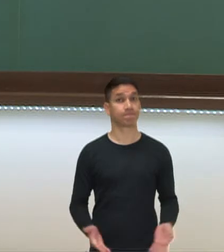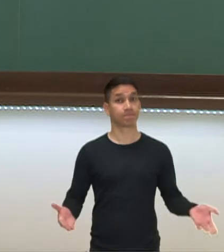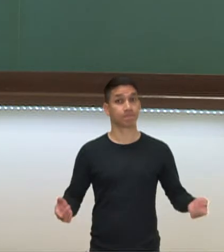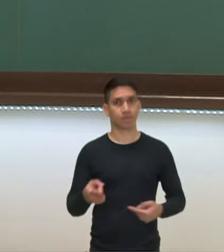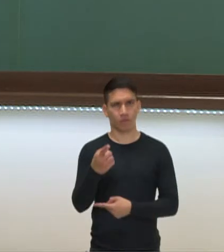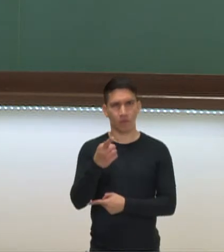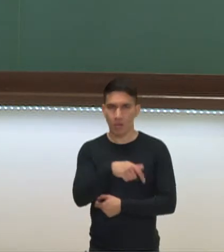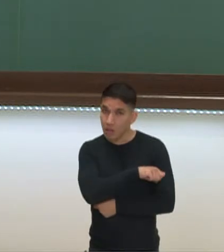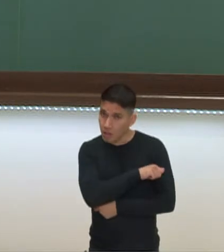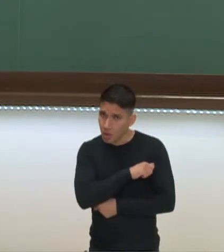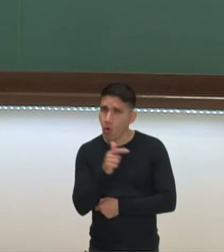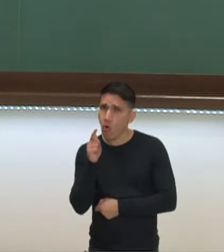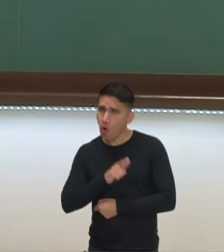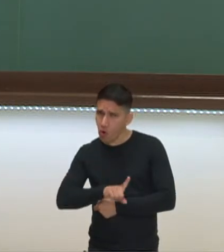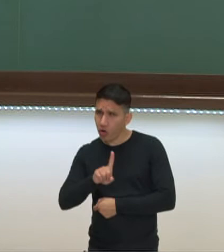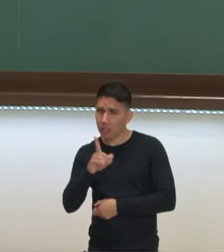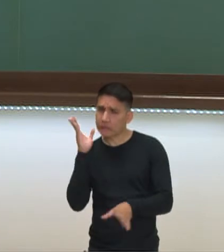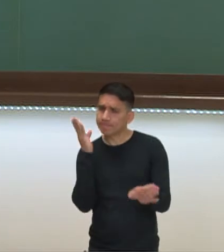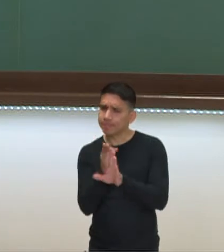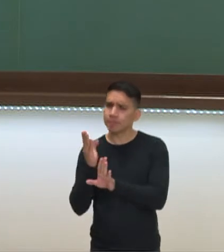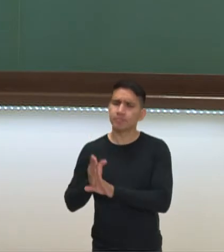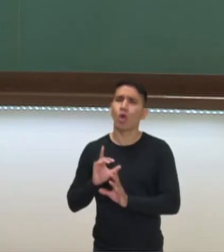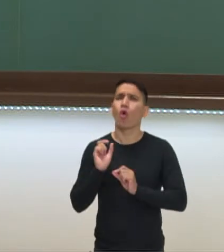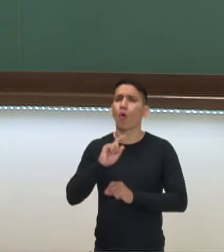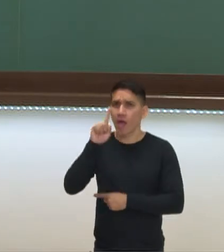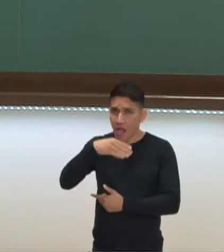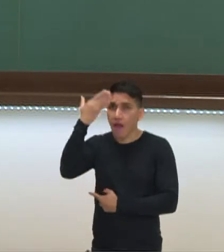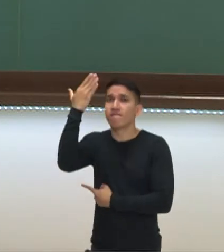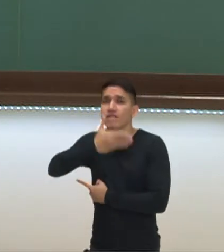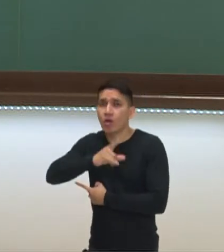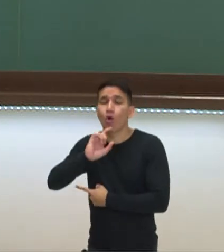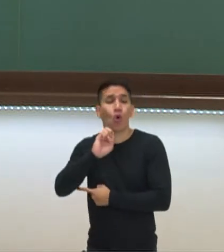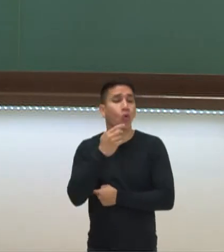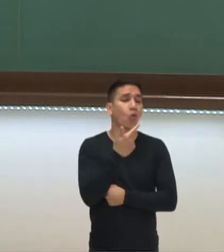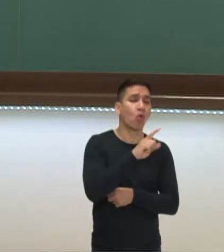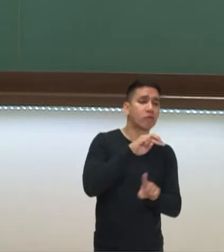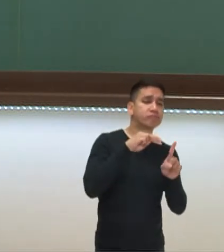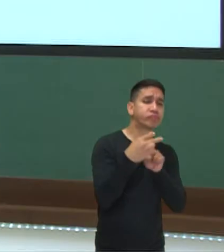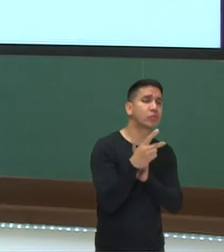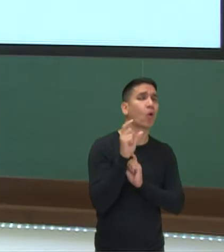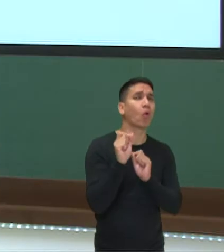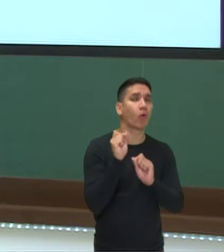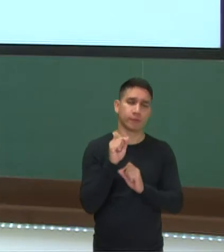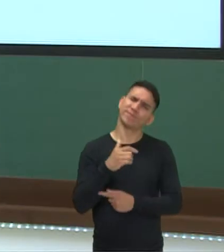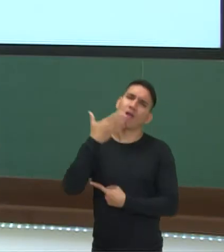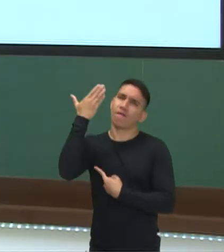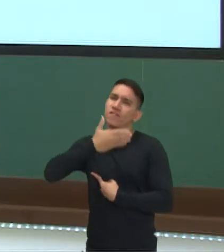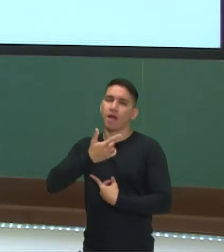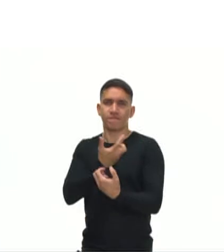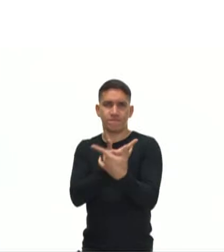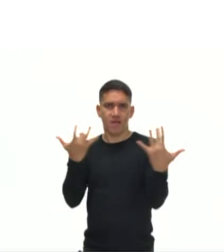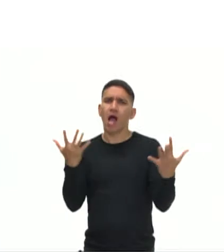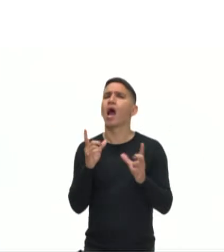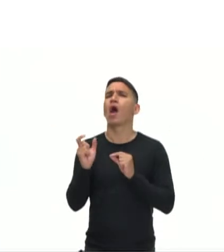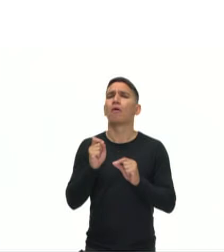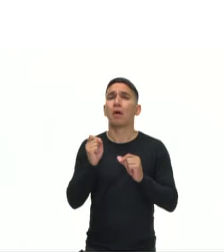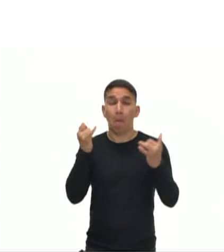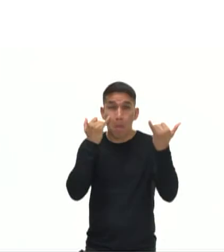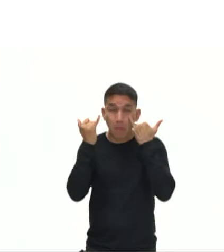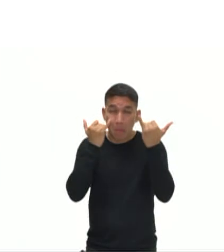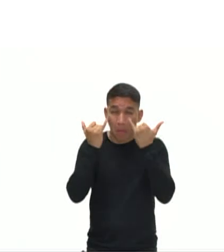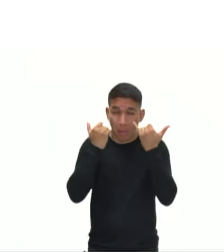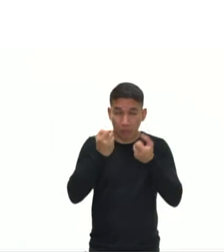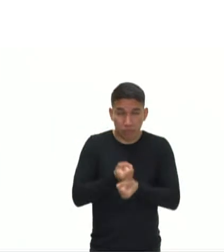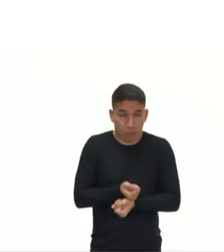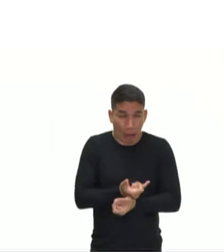Então, estudantes, conseguiram localizar ali o que é fato, o que é opinião? Fato, muitas mensagens circulam pela internet e nem